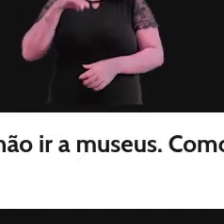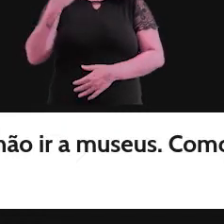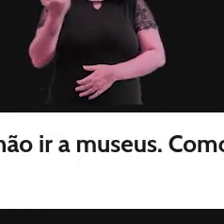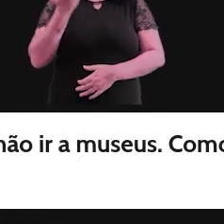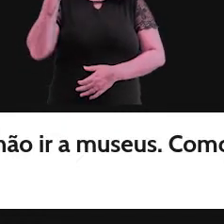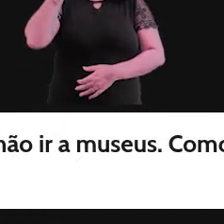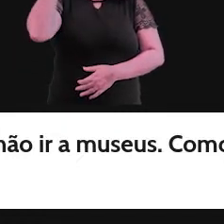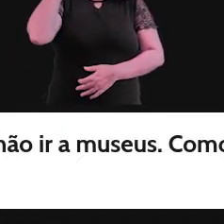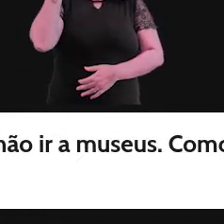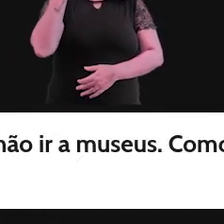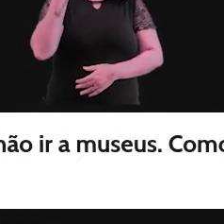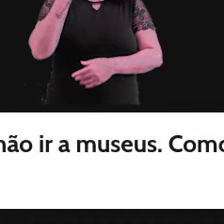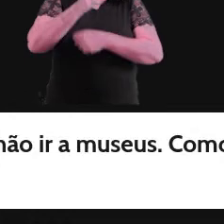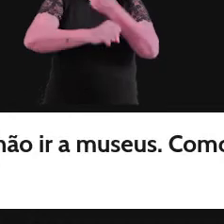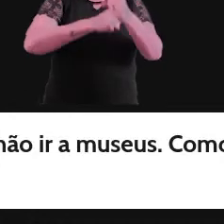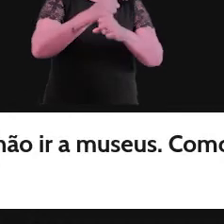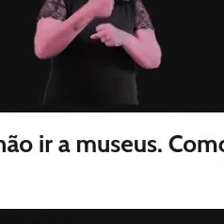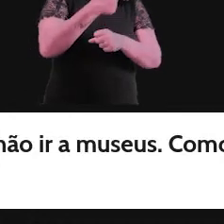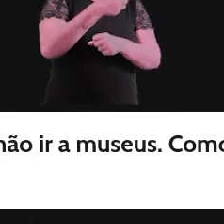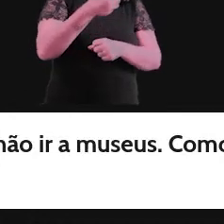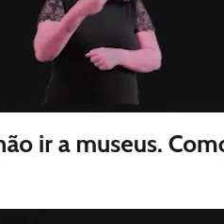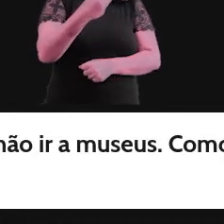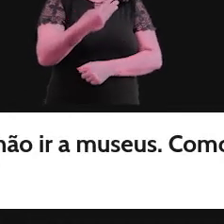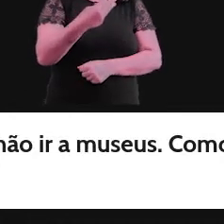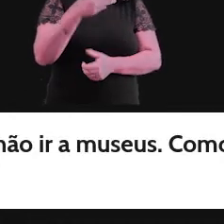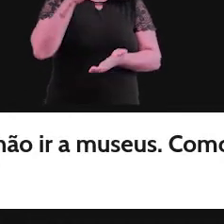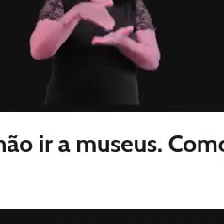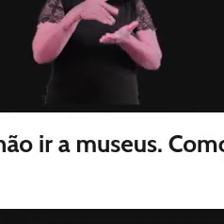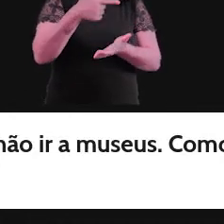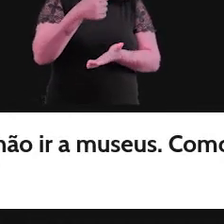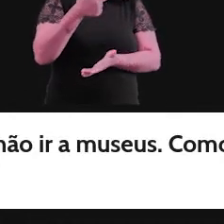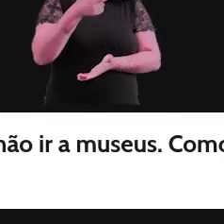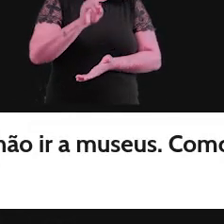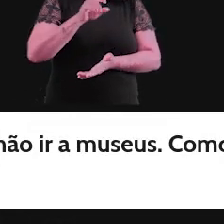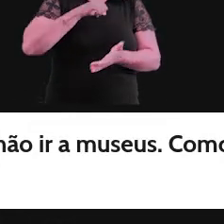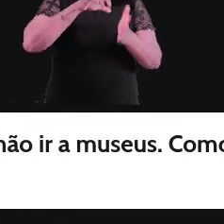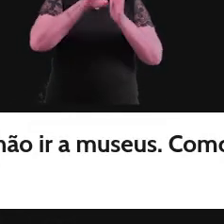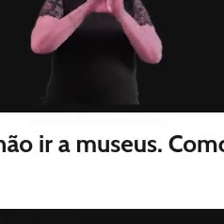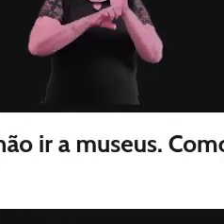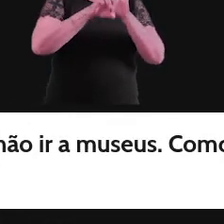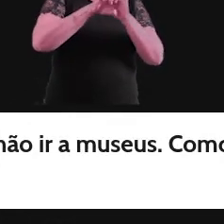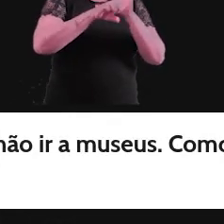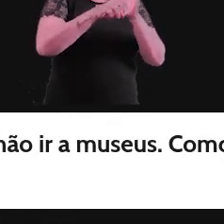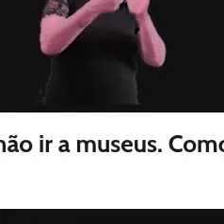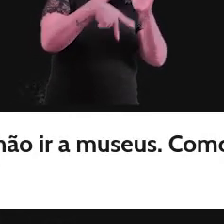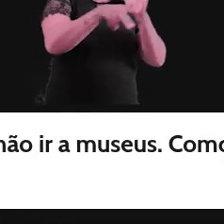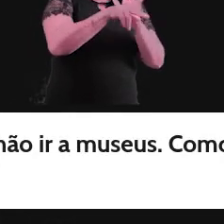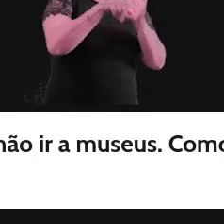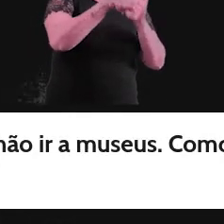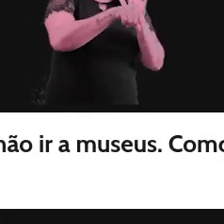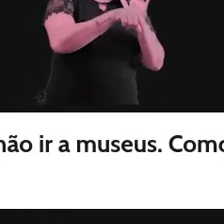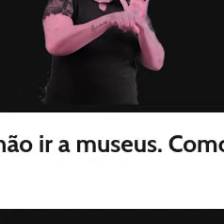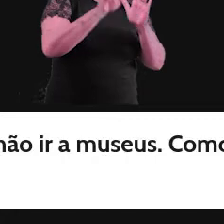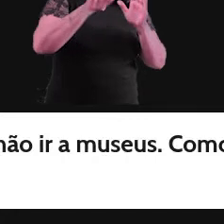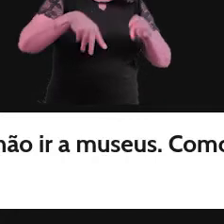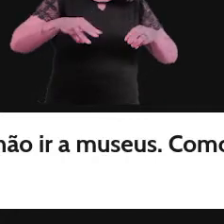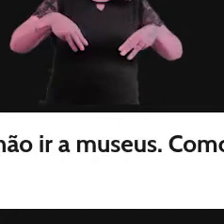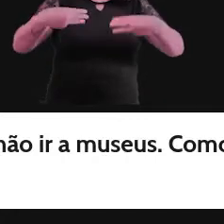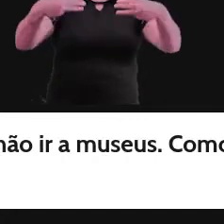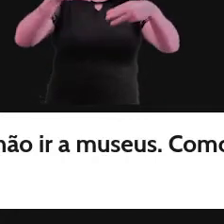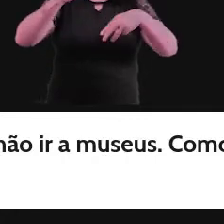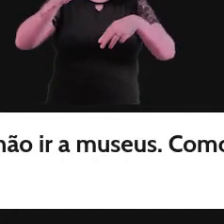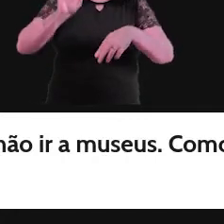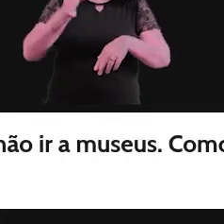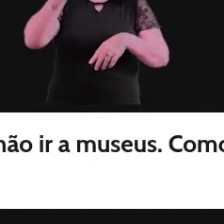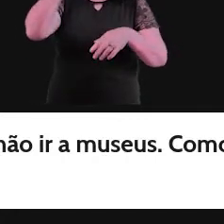importante entre os anos de 2003 e 2015, enquanto a gente ainda tinha editais de popularização da ciência lançados pelo Ministério de Ciência e